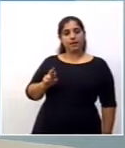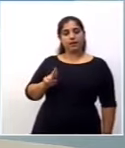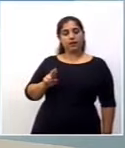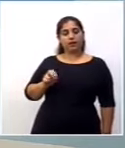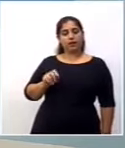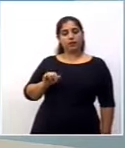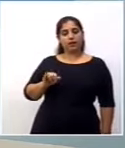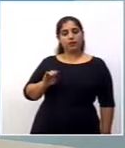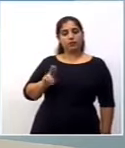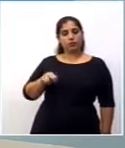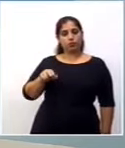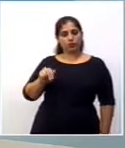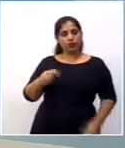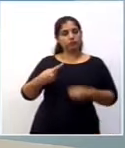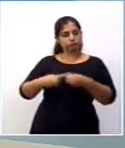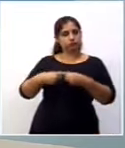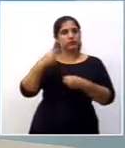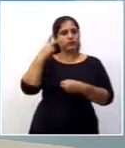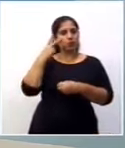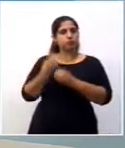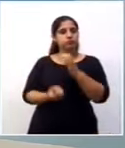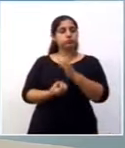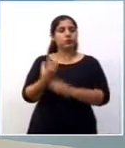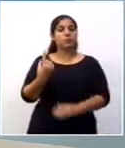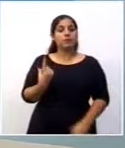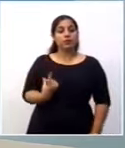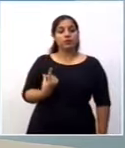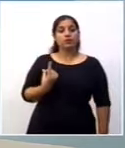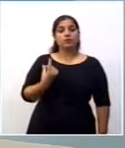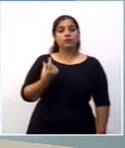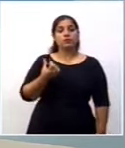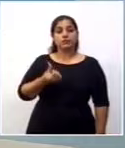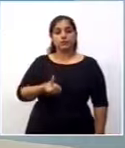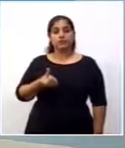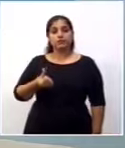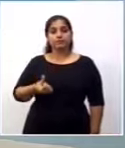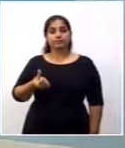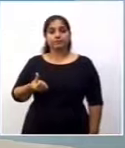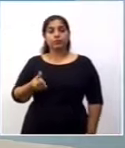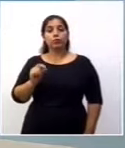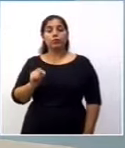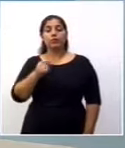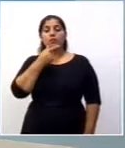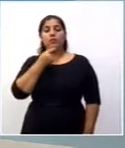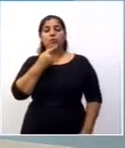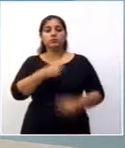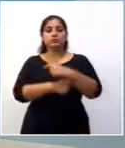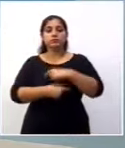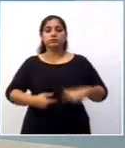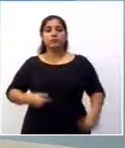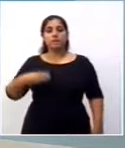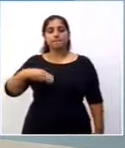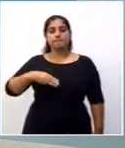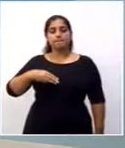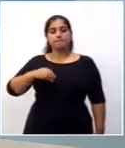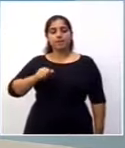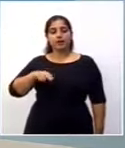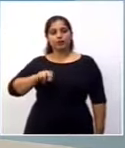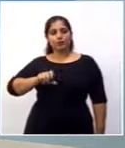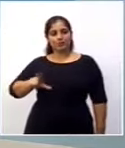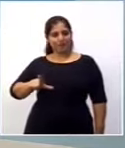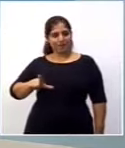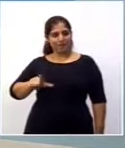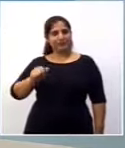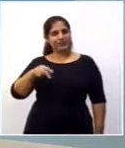Paulo, e ela foi fundada em 1666 pelo Manuel Antônio de Carvalho. Então, a